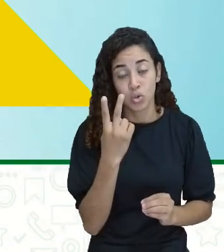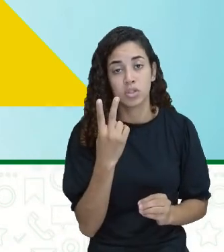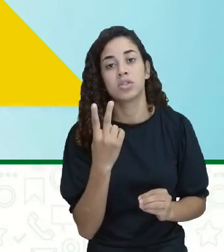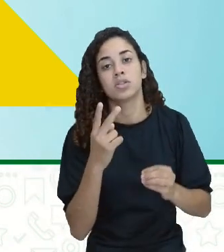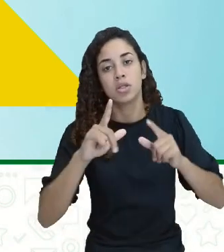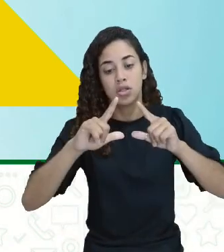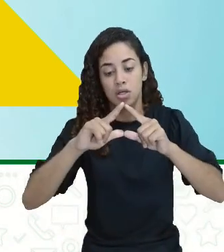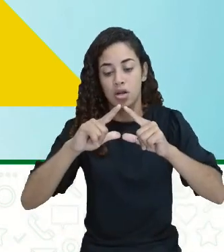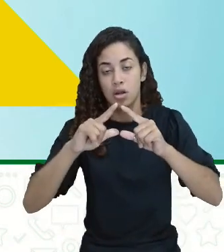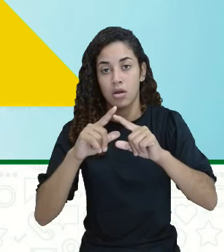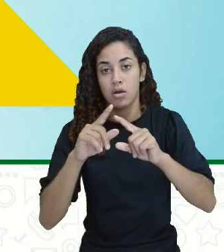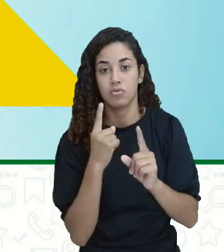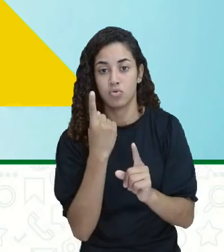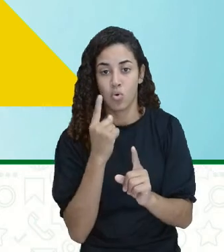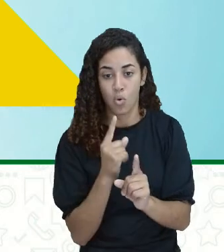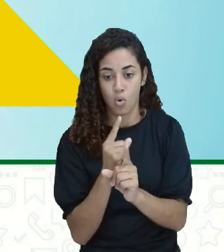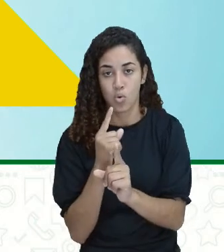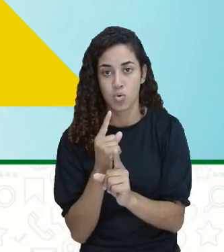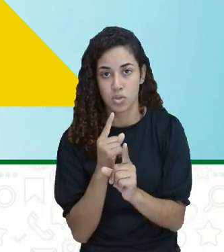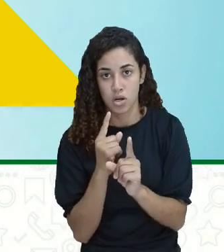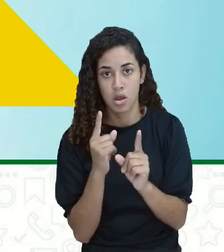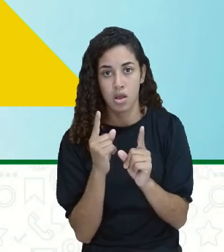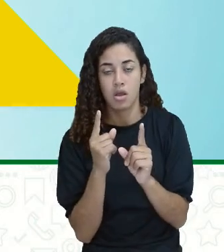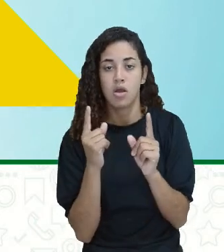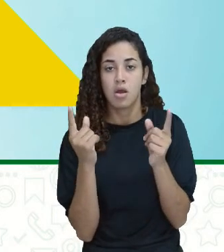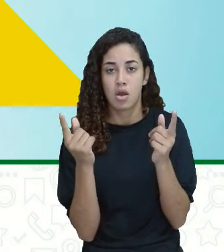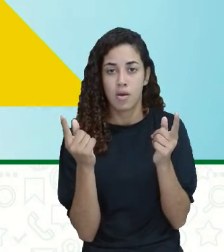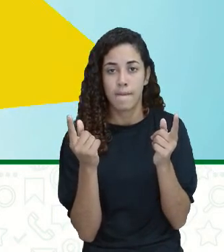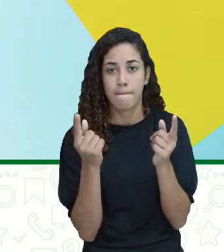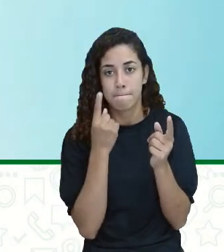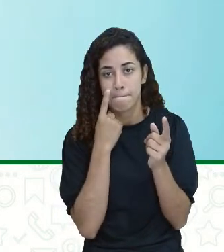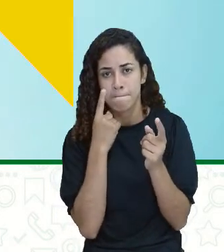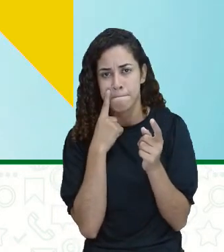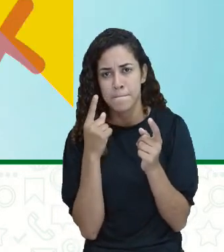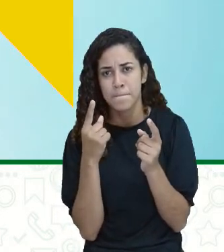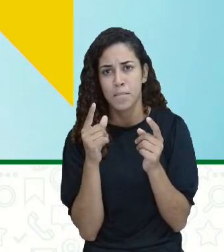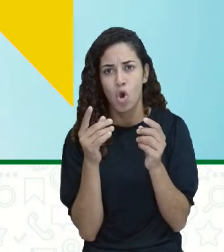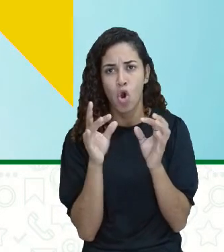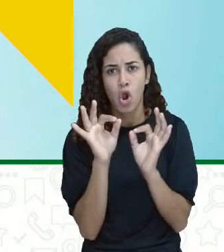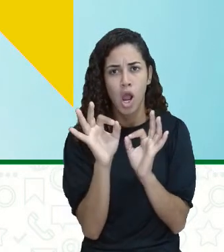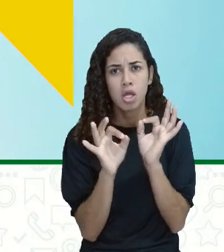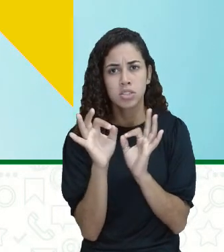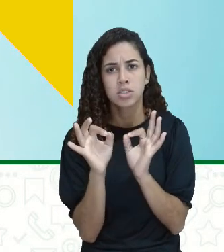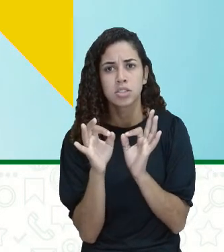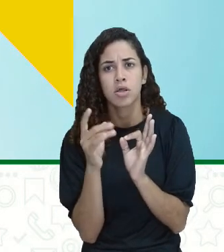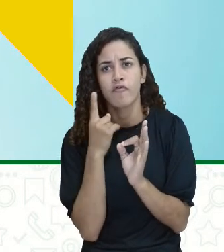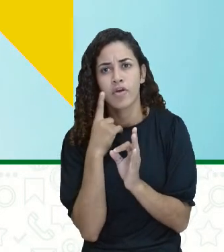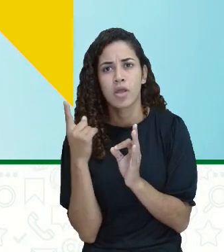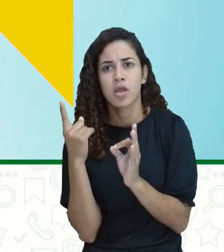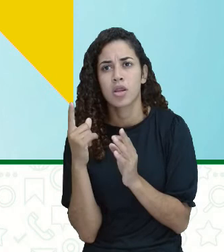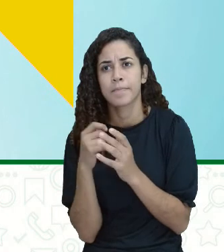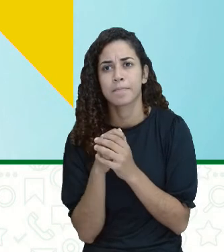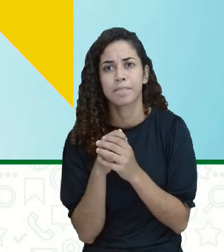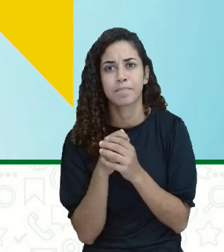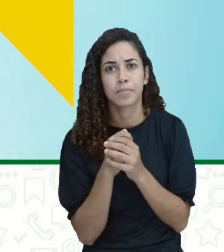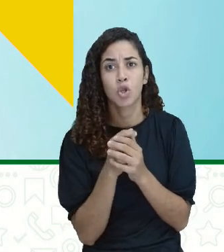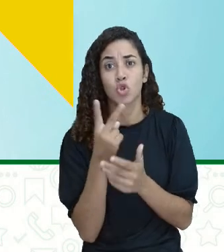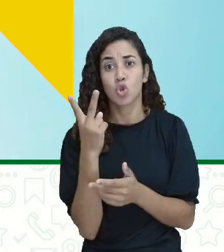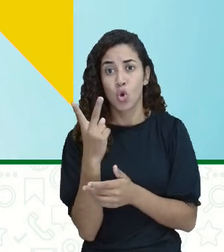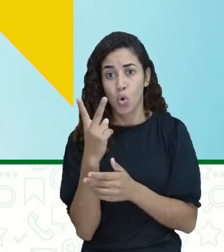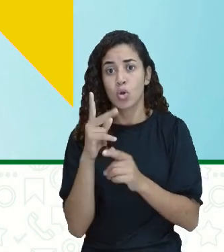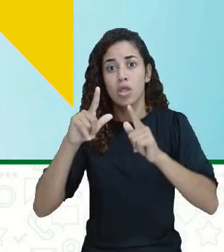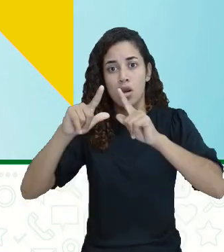tenho exatamente a área do quadrado. Vamos ver isso? Olha só. Então, duas unidades